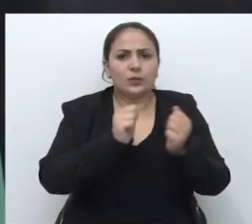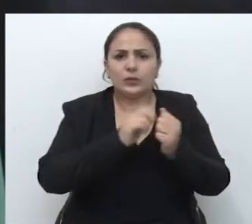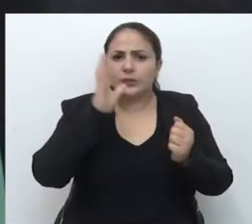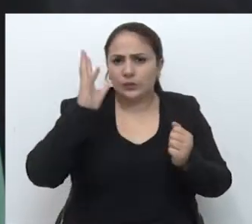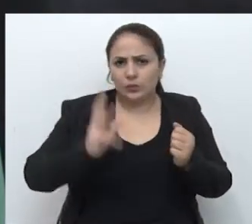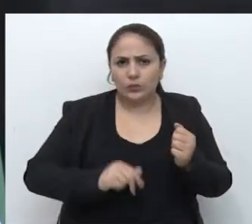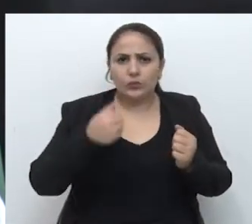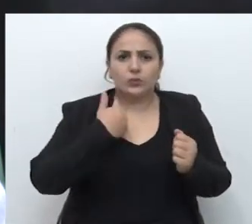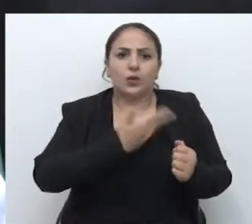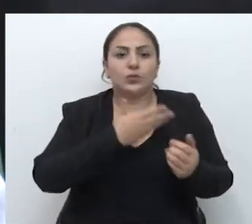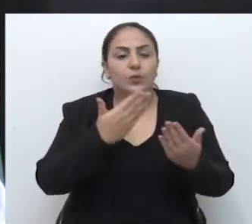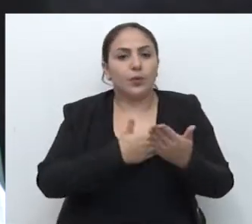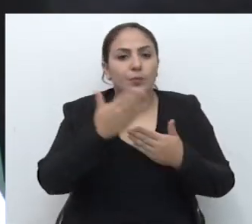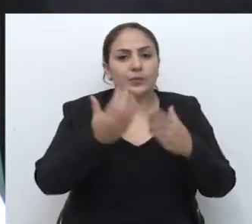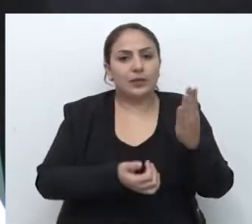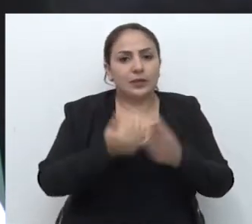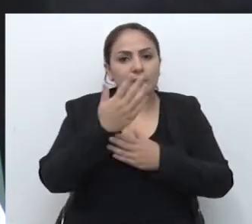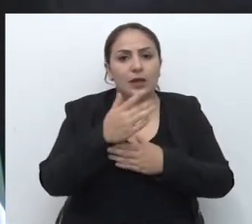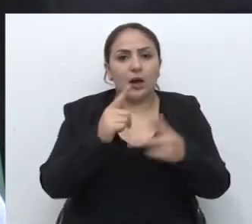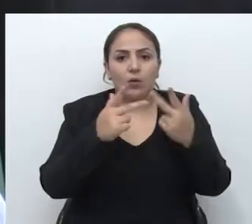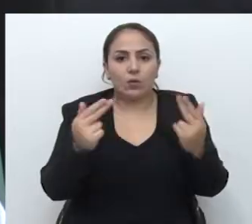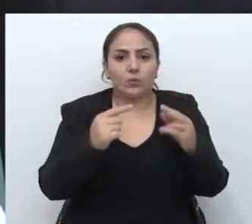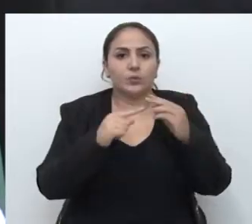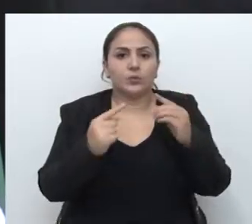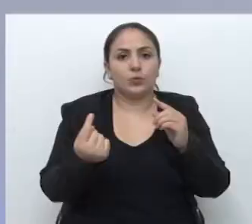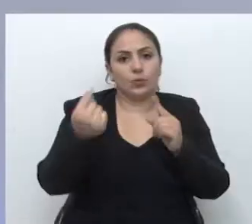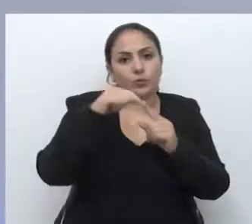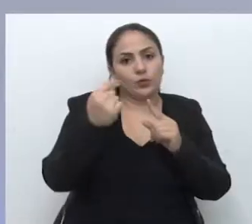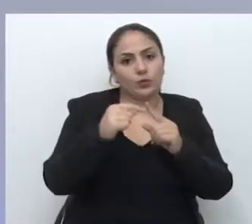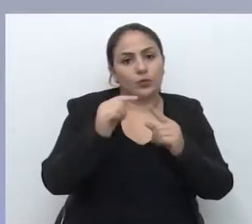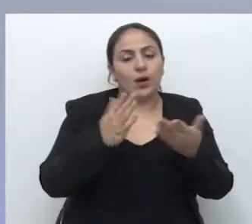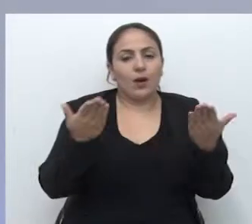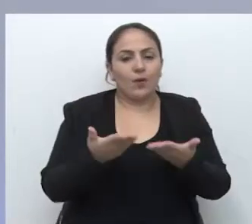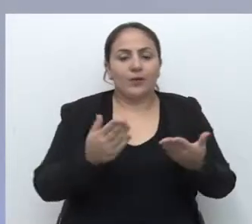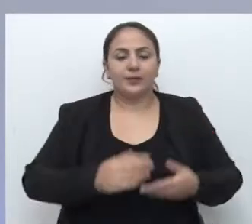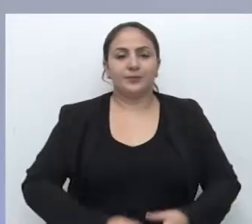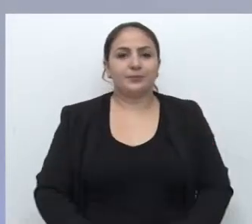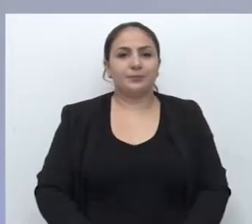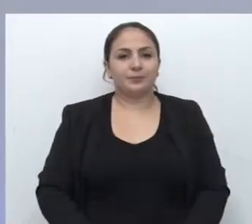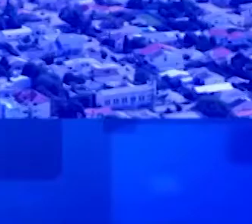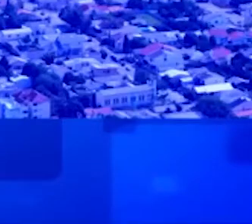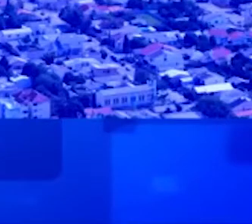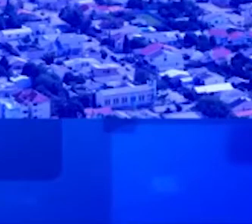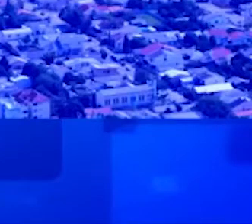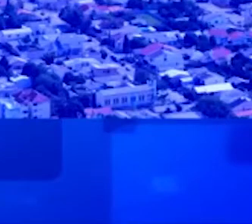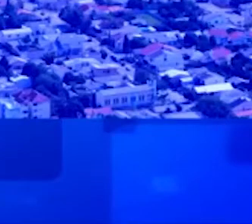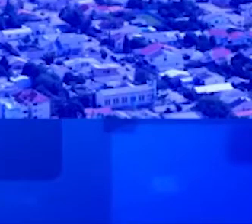união de todos, nós vamos começar a criar algumas prioridades. A partir de agora.